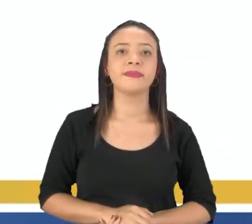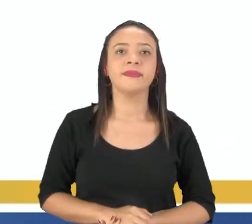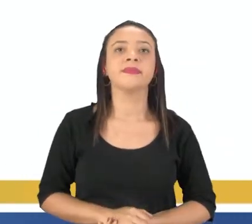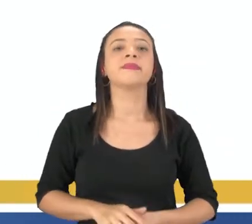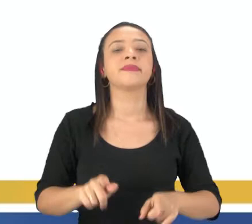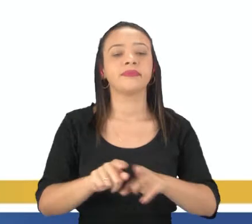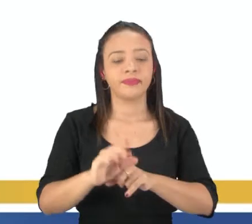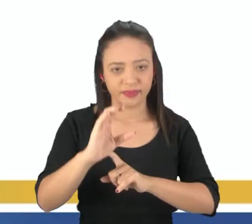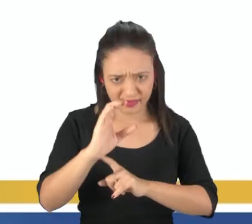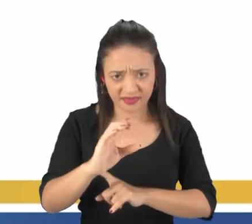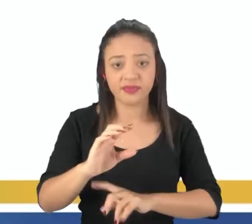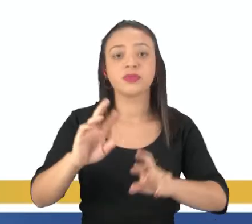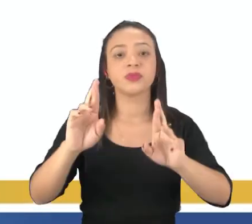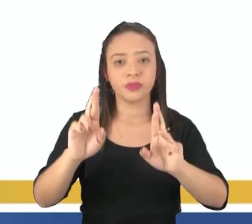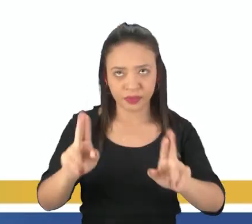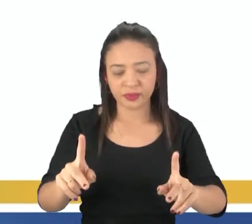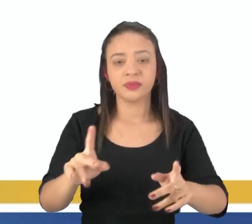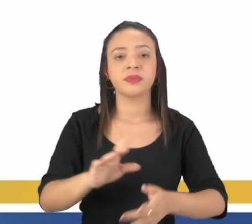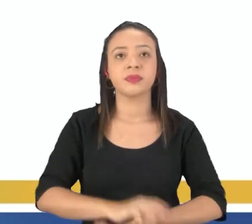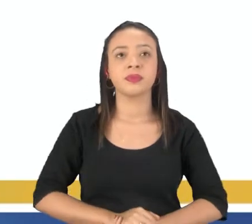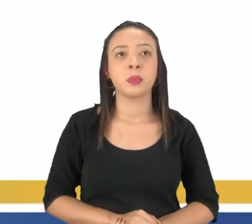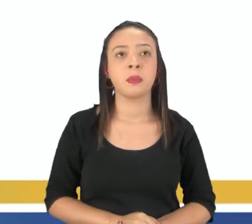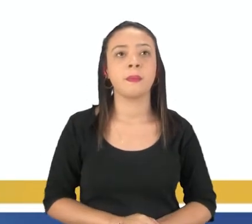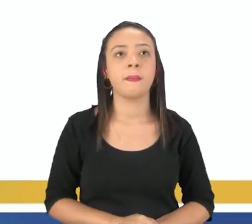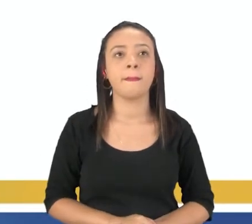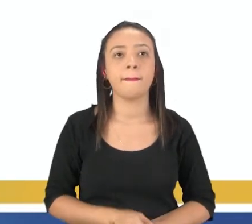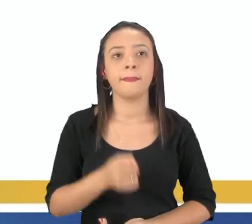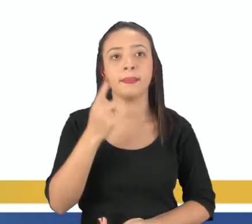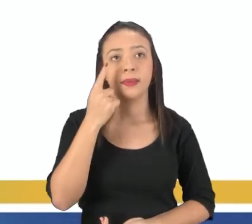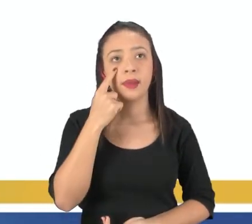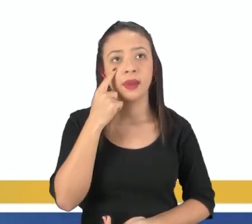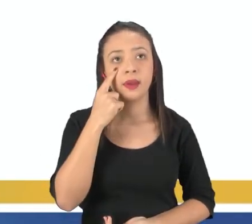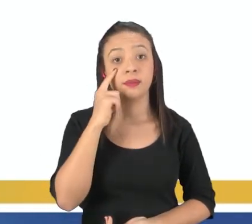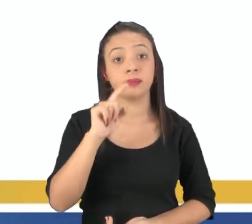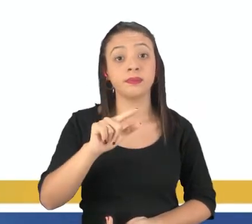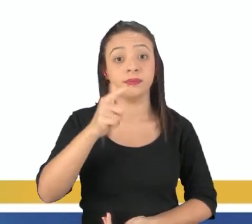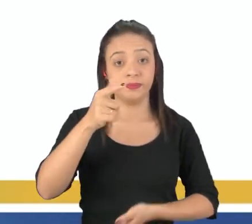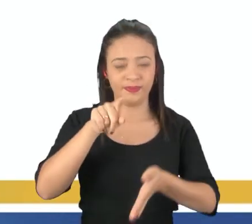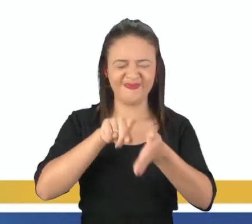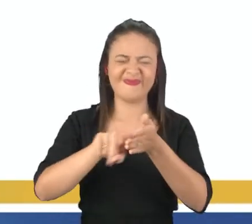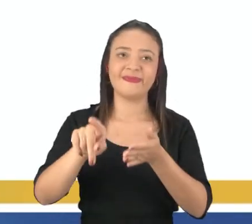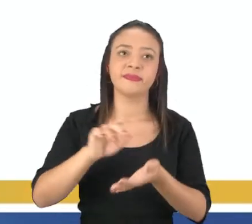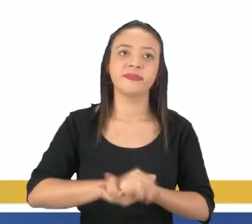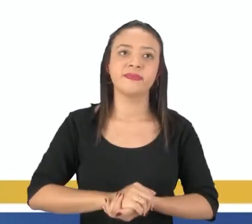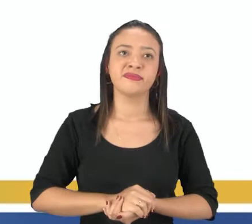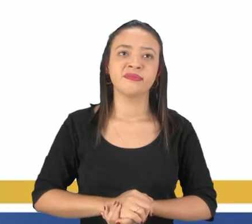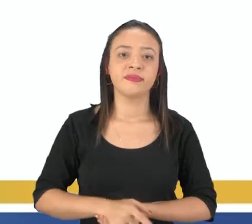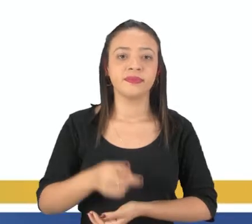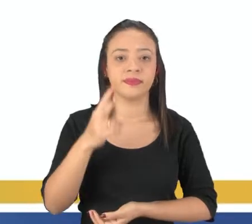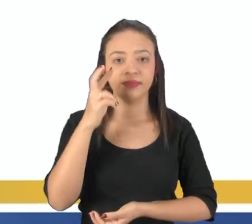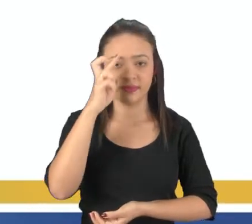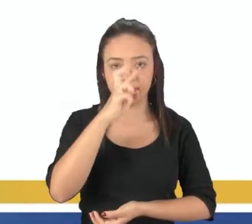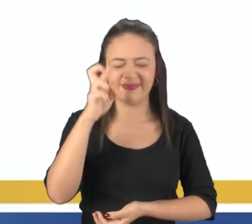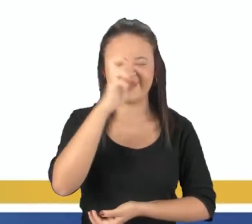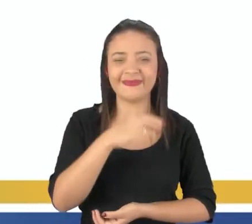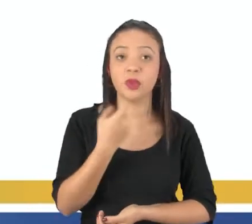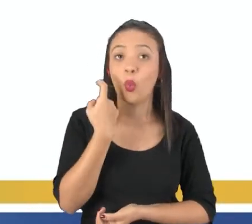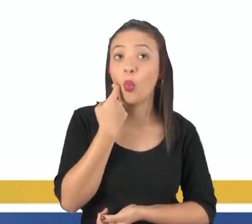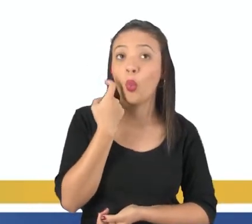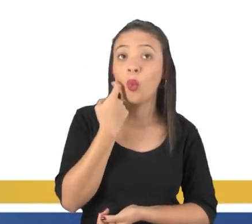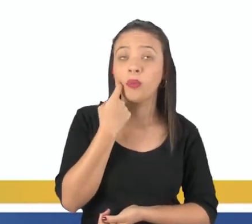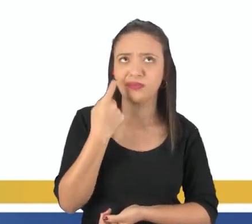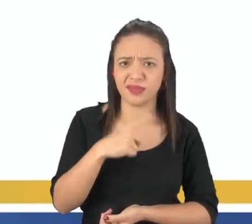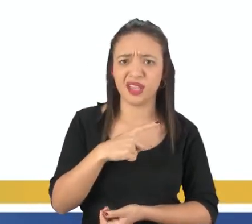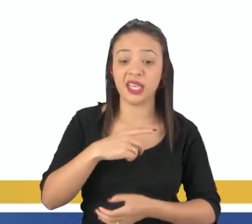iguais aqui também nós percebemos que não vamos analisar uma próxima situação Observe os